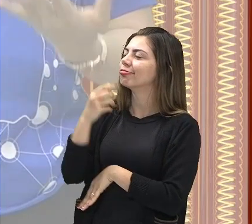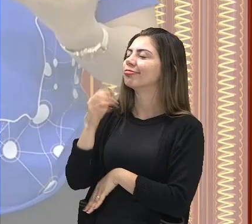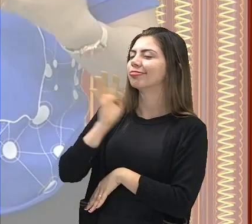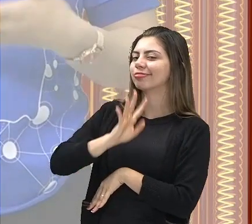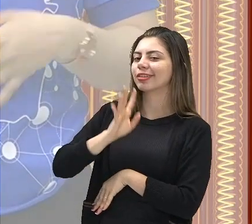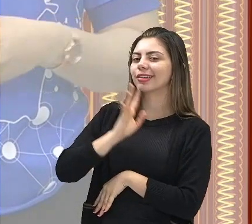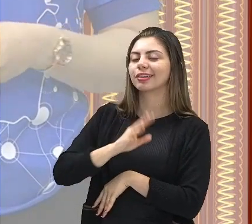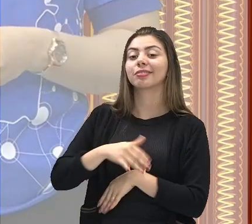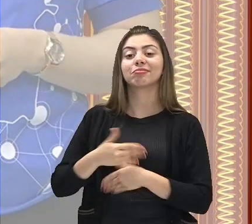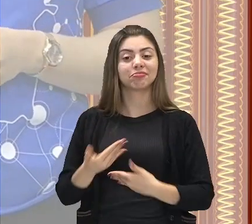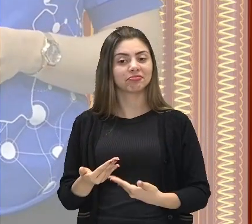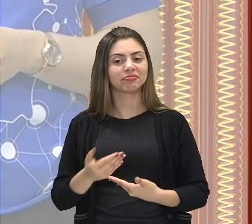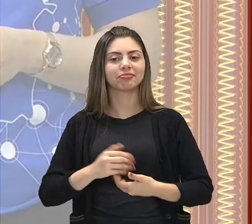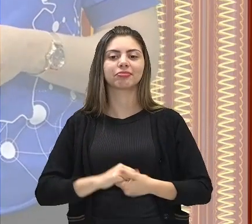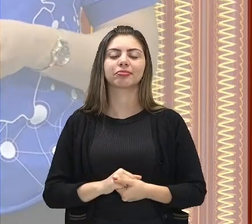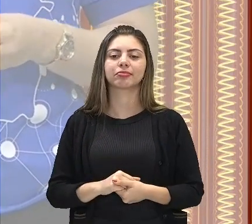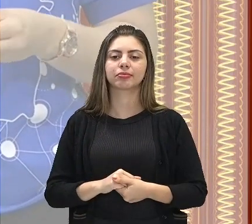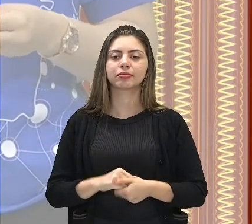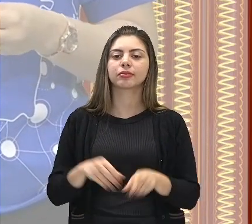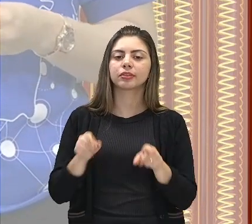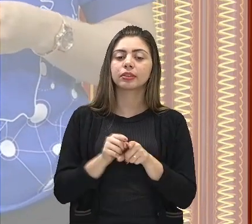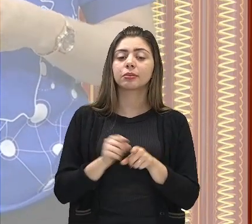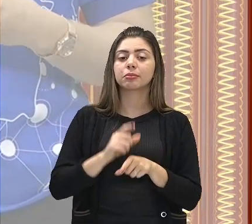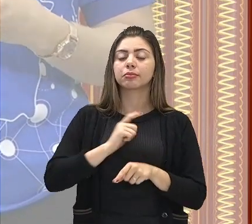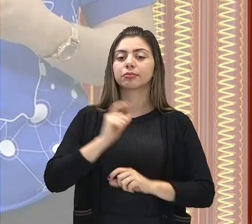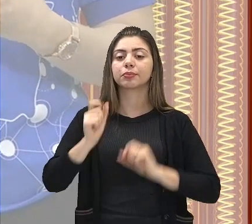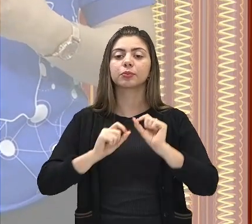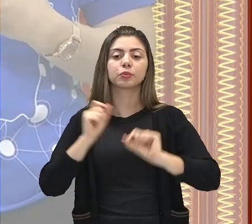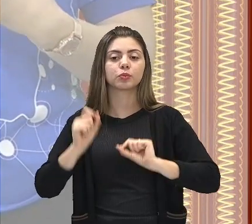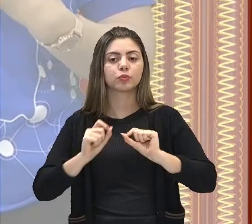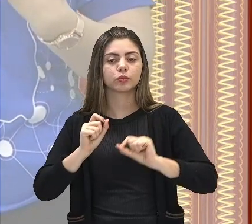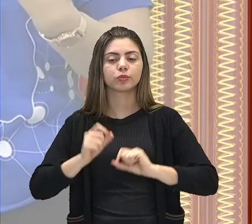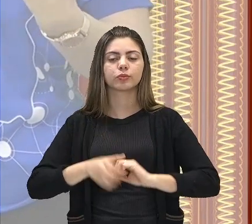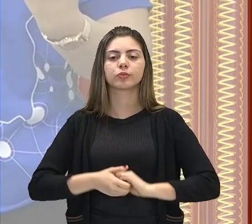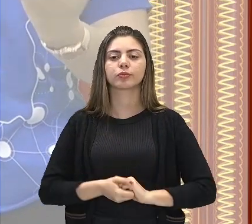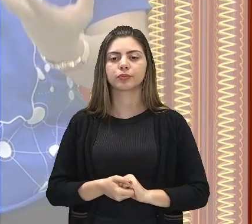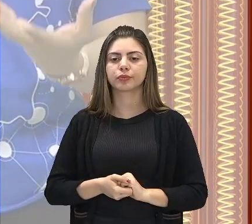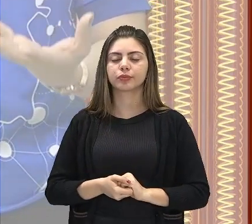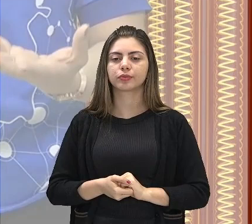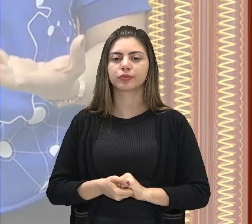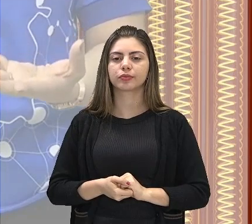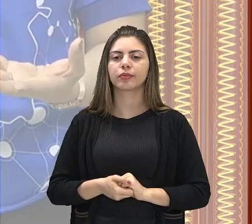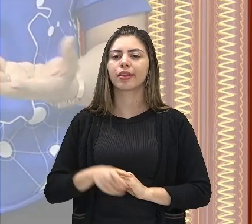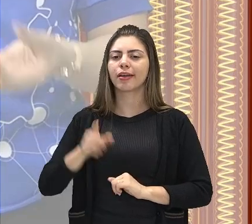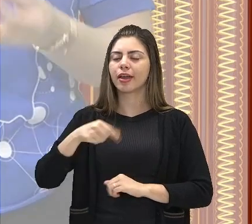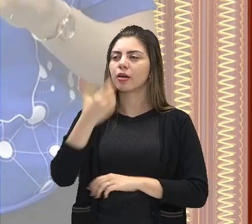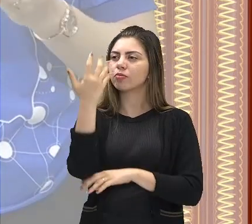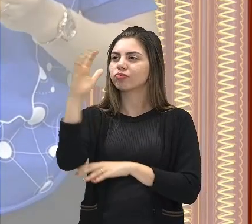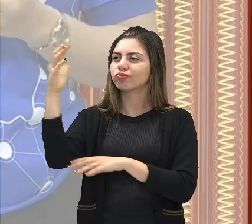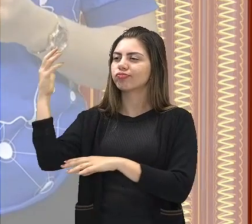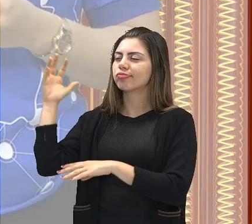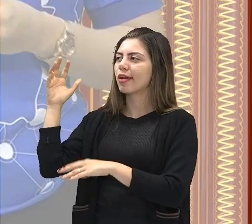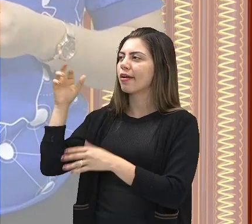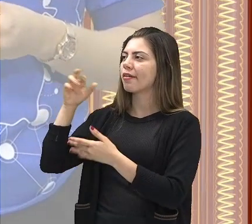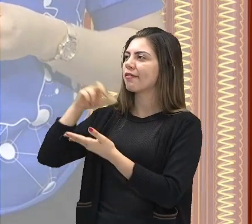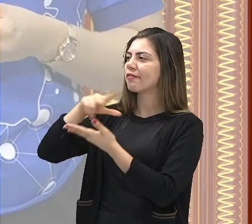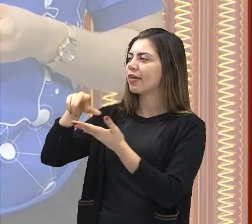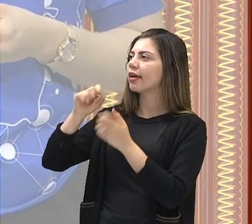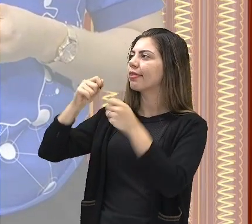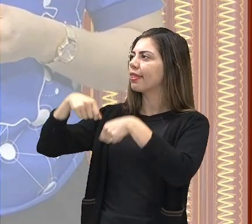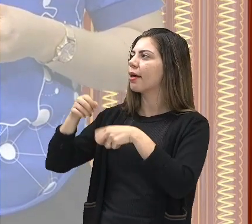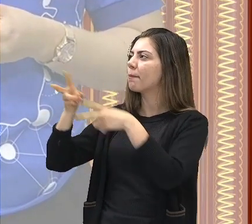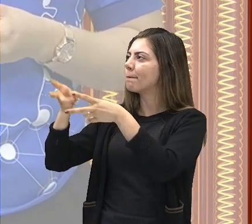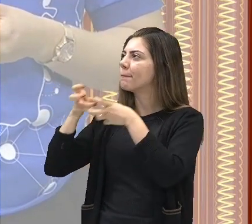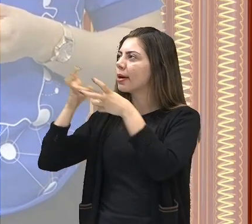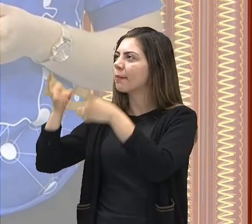proporcionar. Além disso, eu também vou ter ali o uso, né, dos recursos naturais, lembrando que